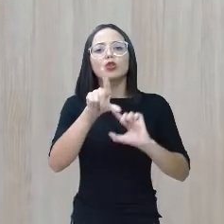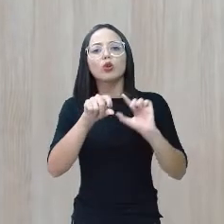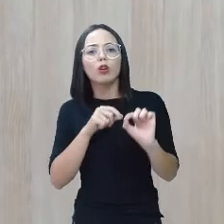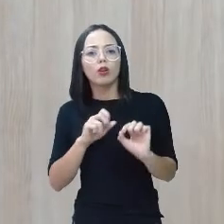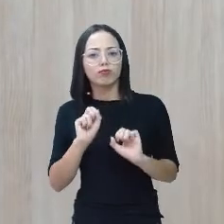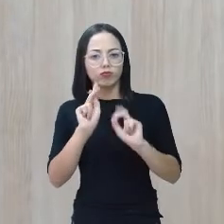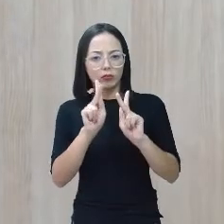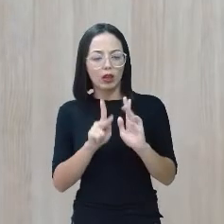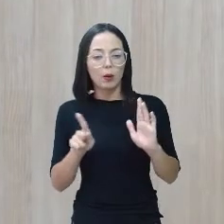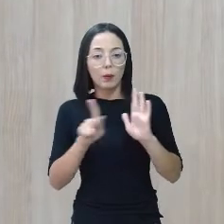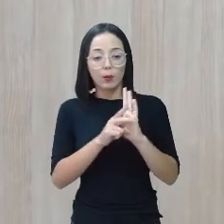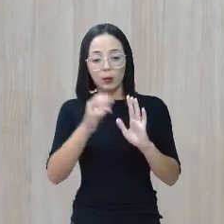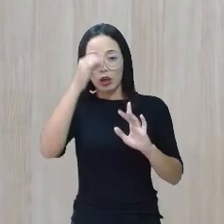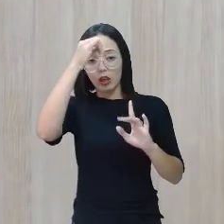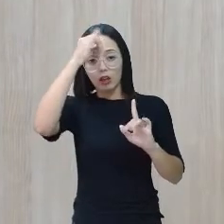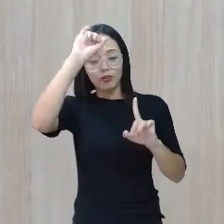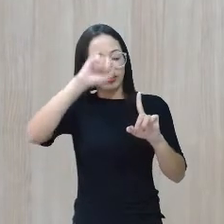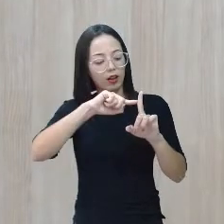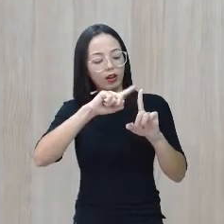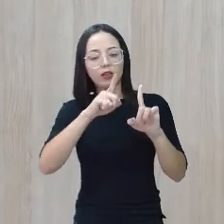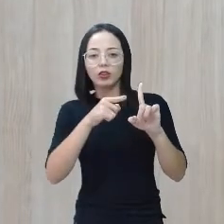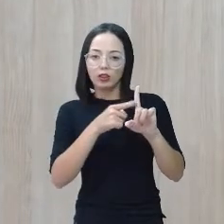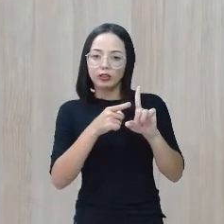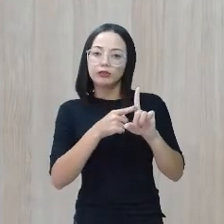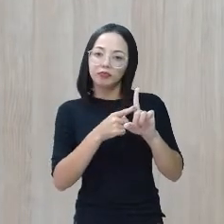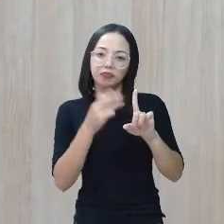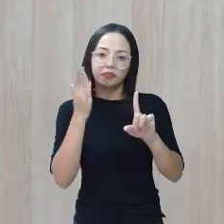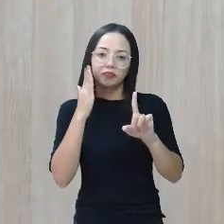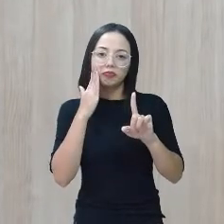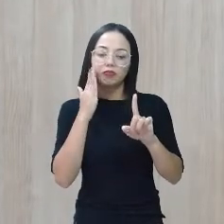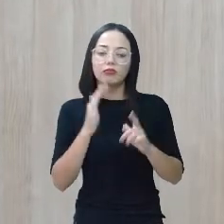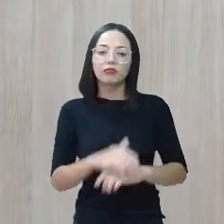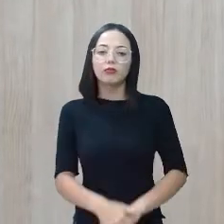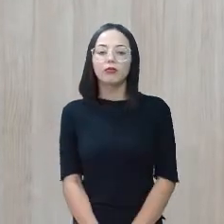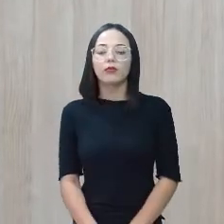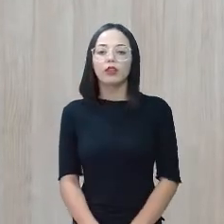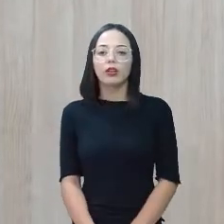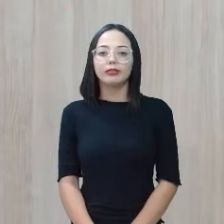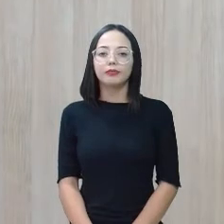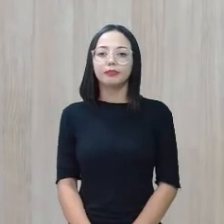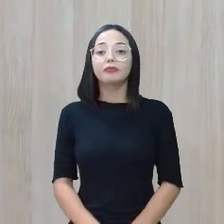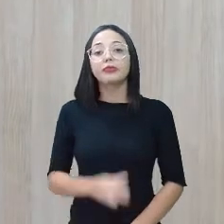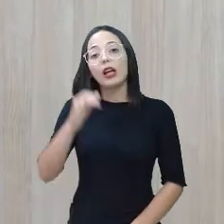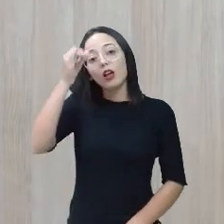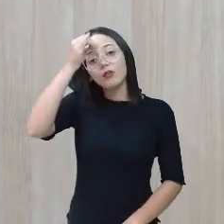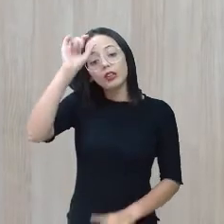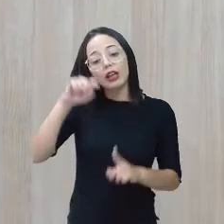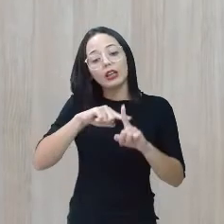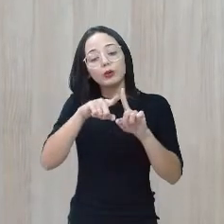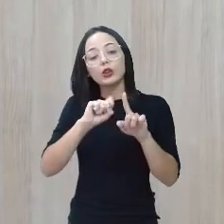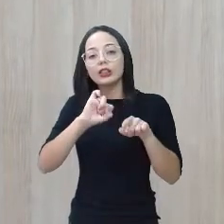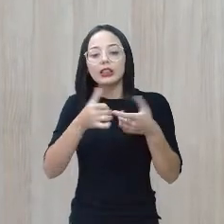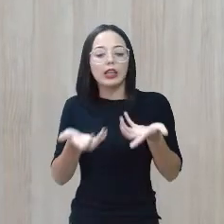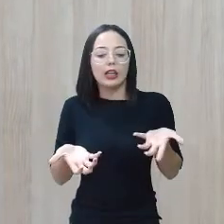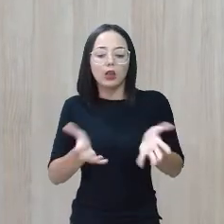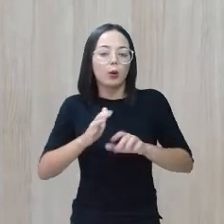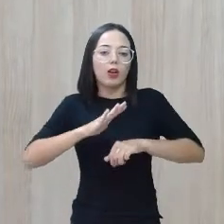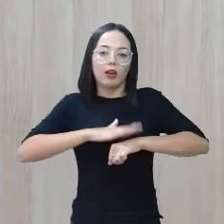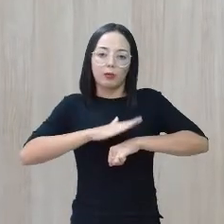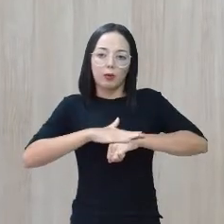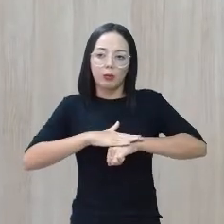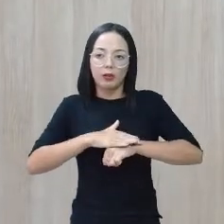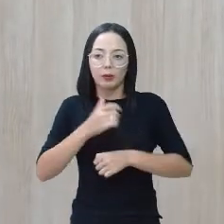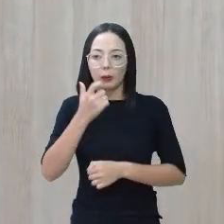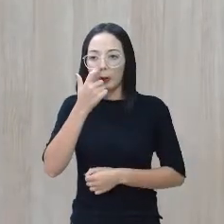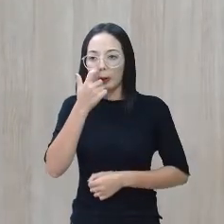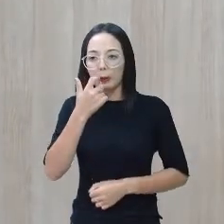escolher para evitar a concepção e uma gravidez indesejada, se não estão preparados no momento.